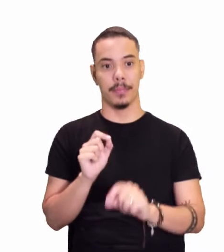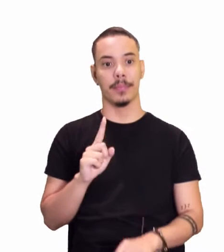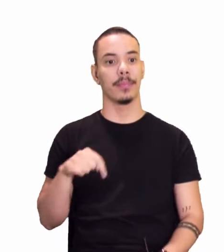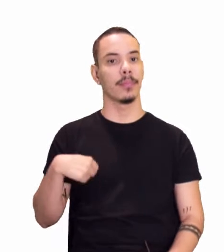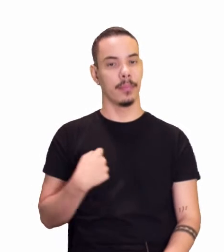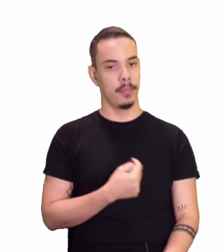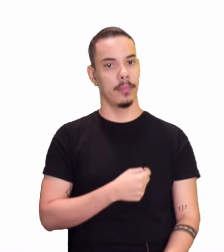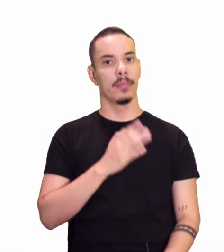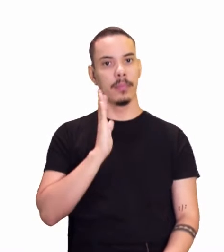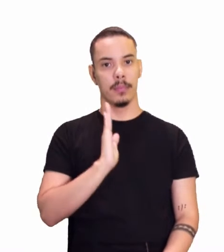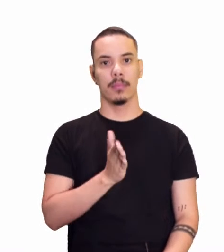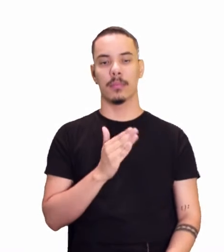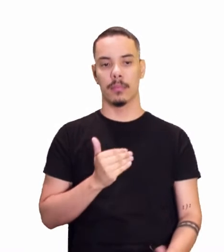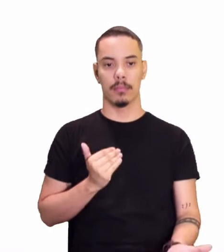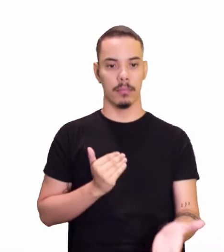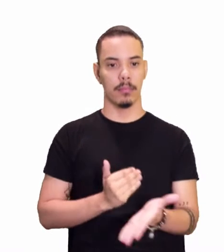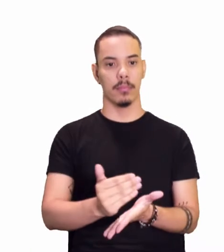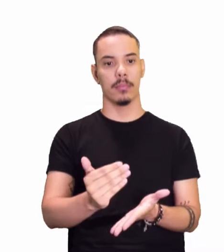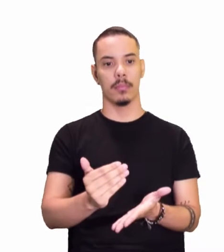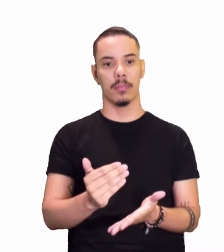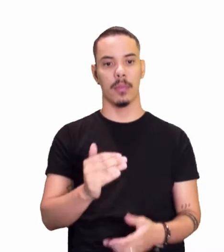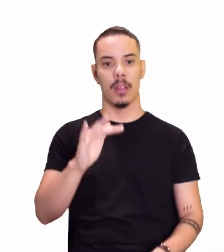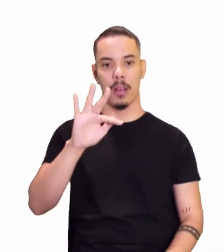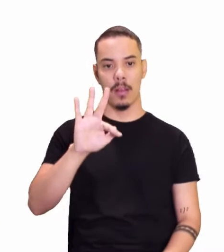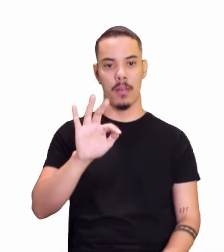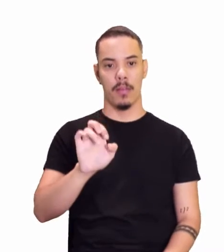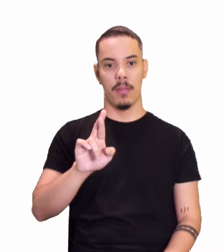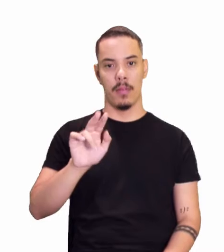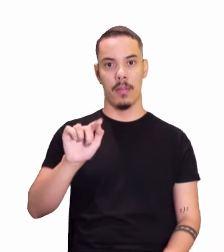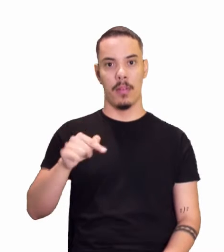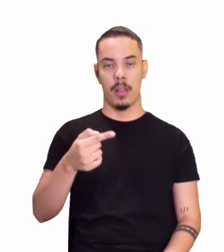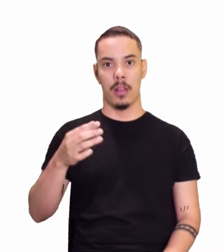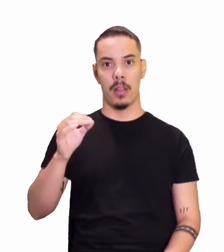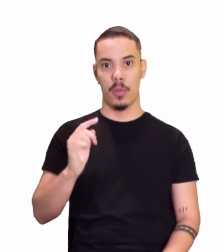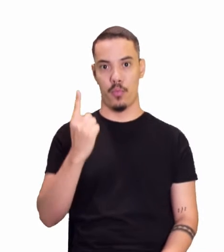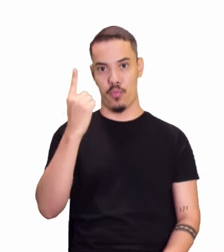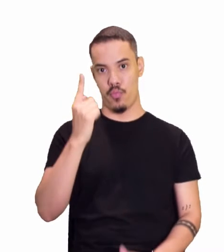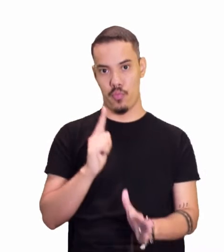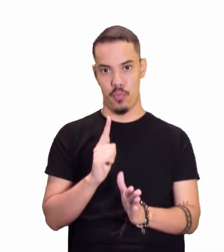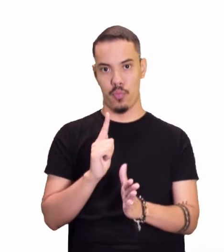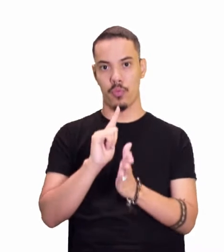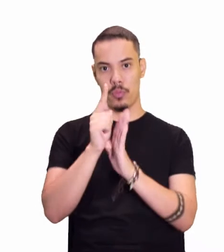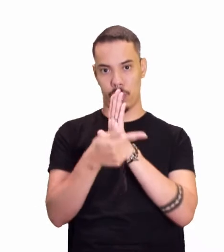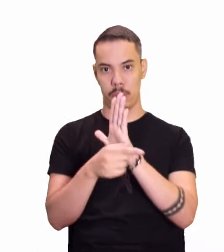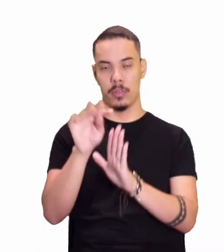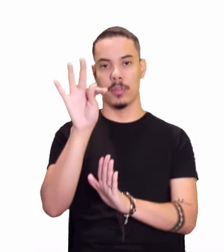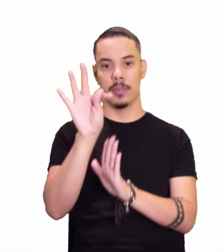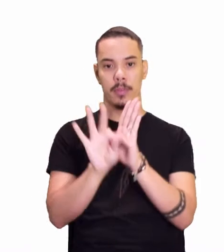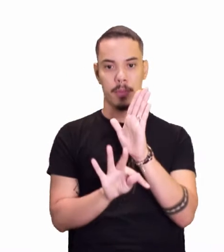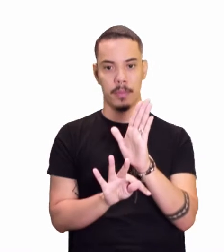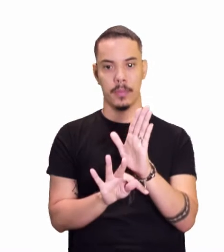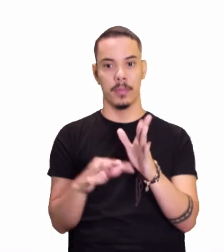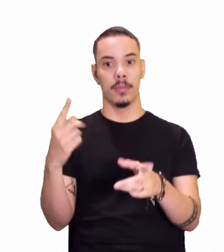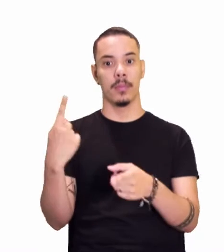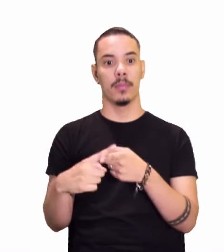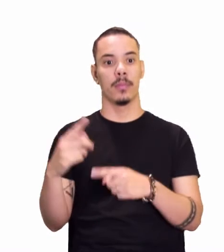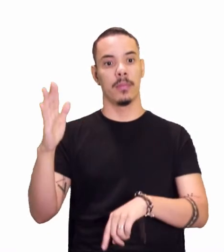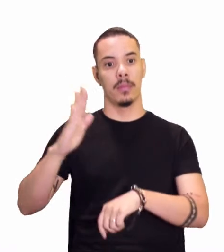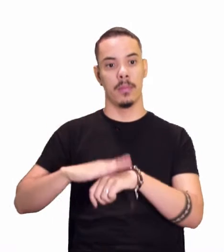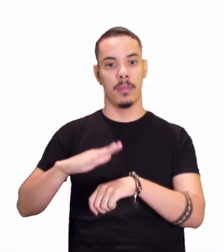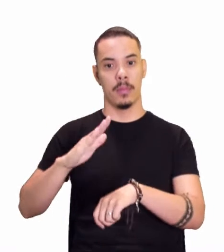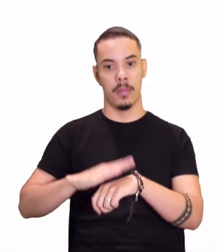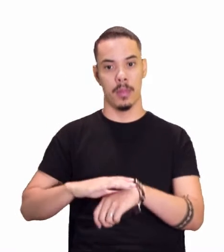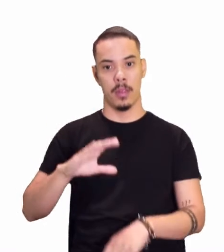aqui nascendo, né, com Fernão Lopes, um gênero textual. Se ele foi nomeado